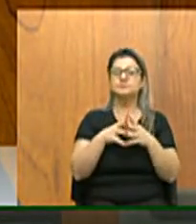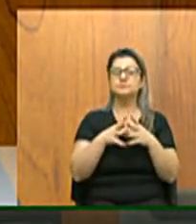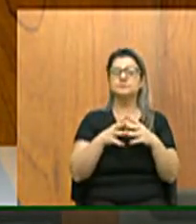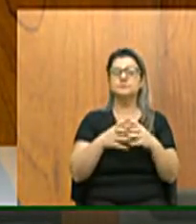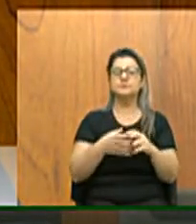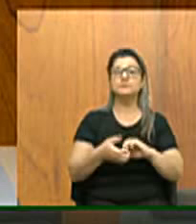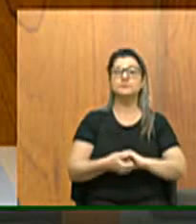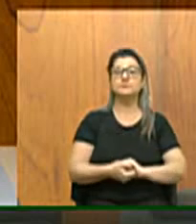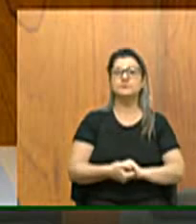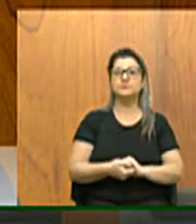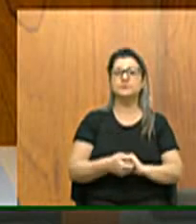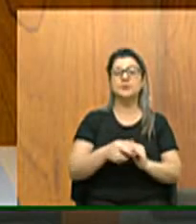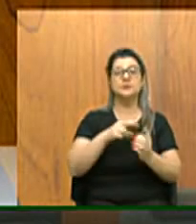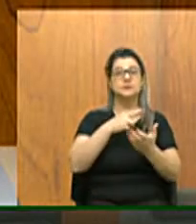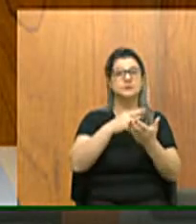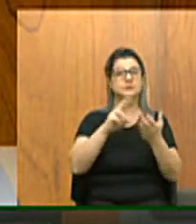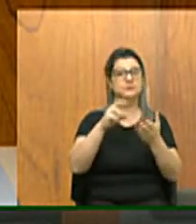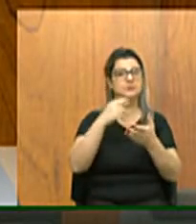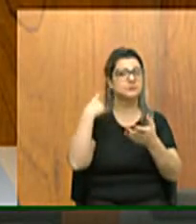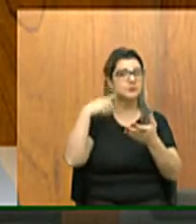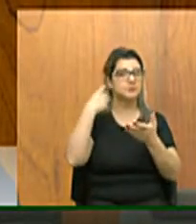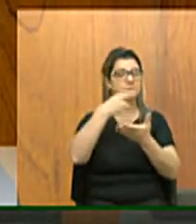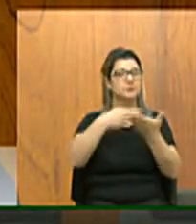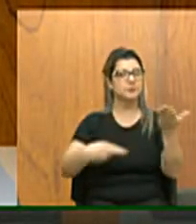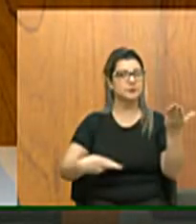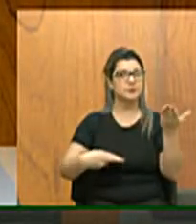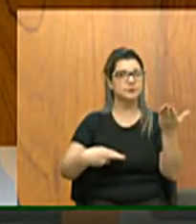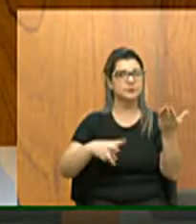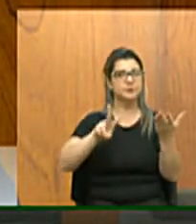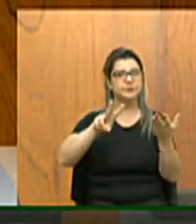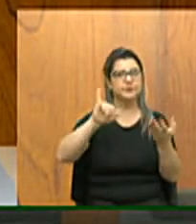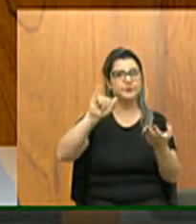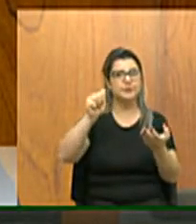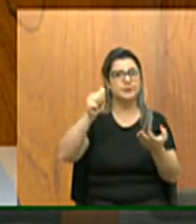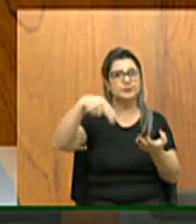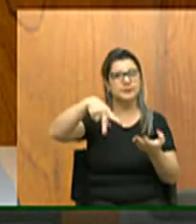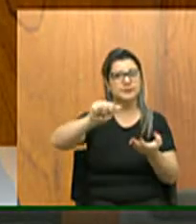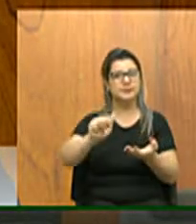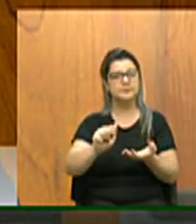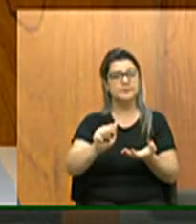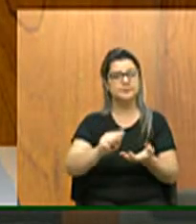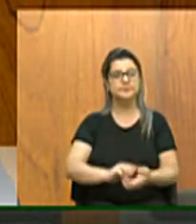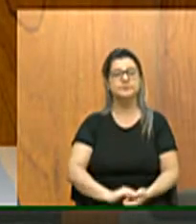Justiça, deputado relator Luiz Henrique Viana.